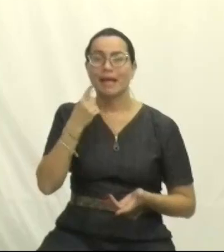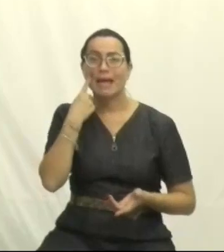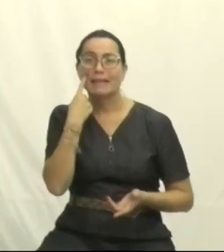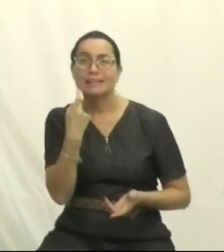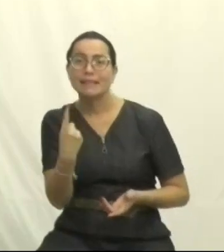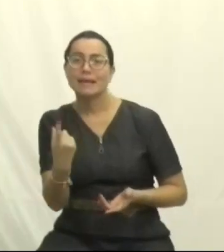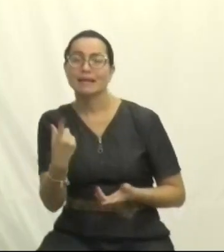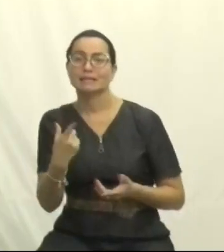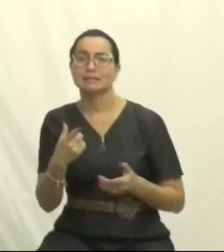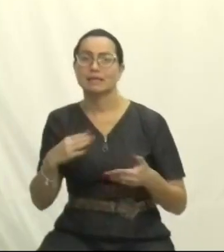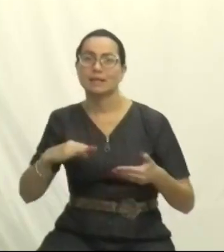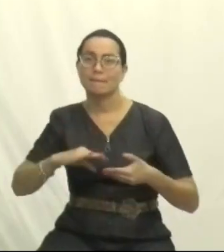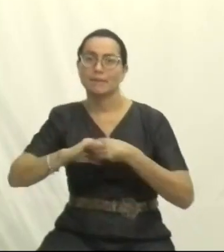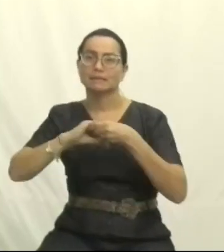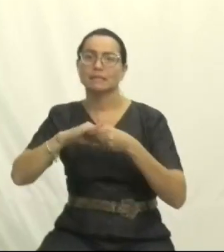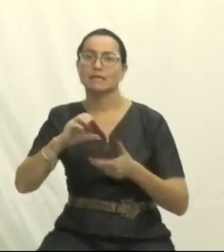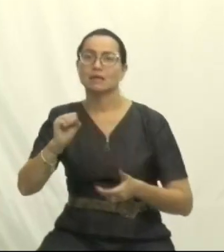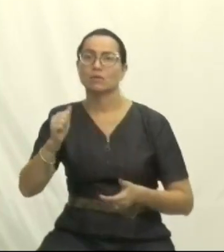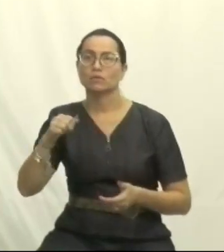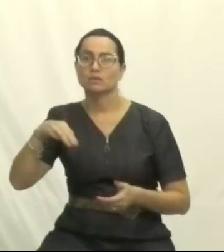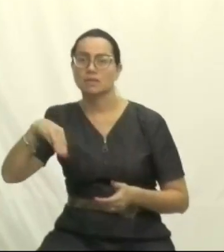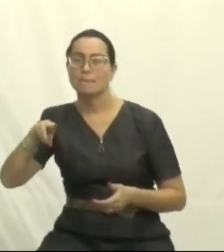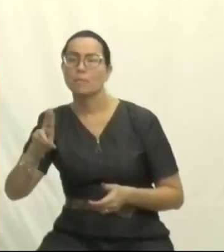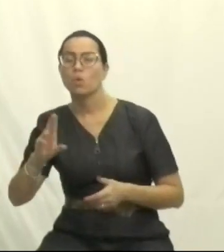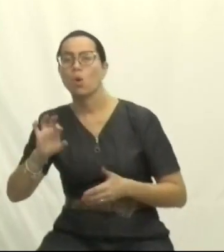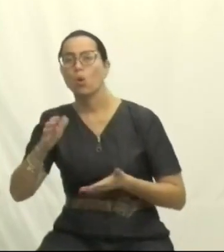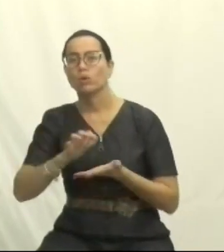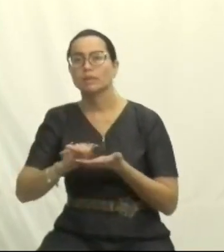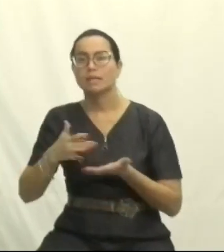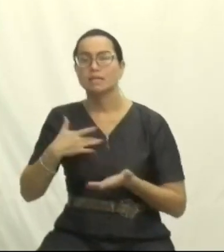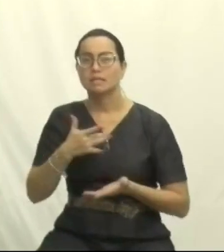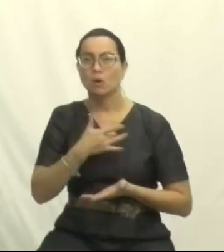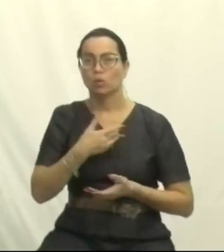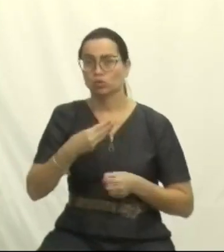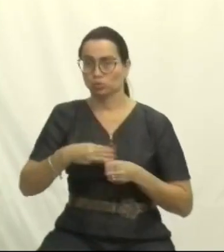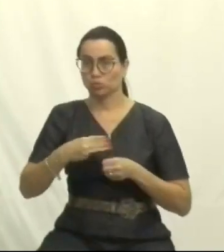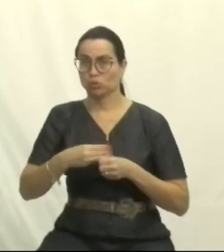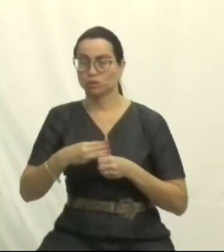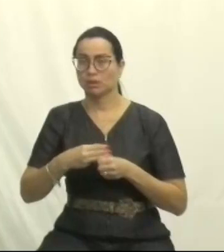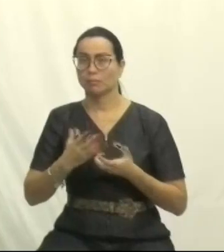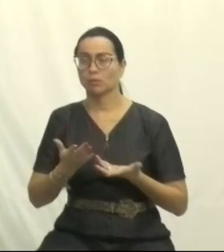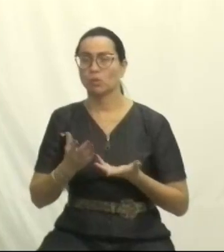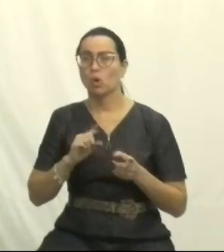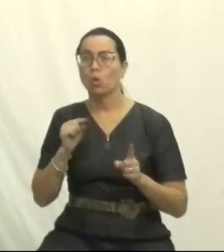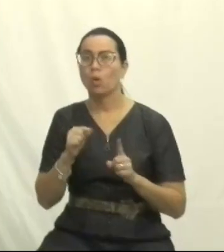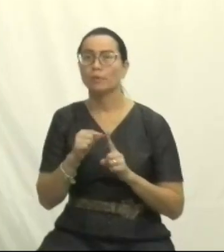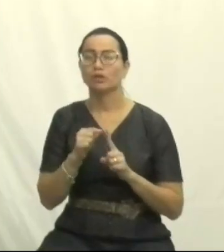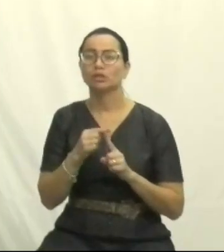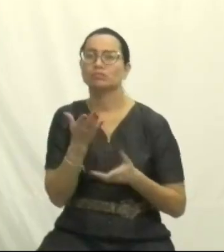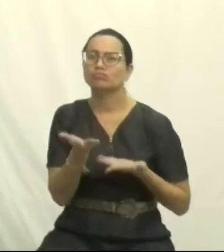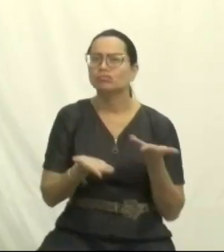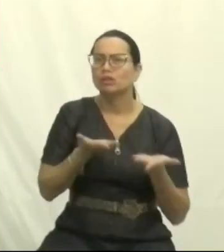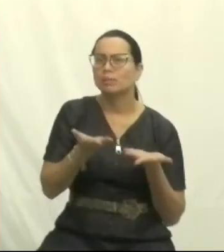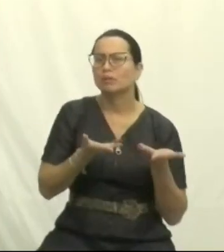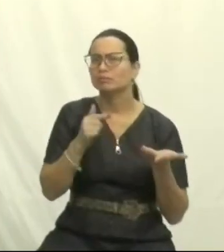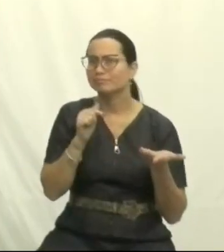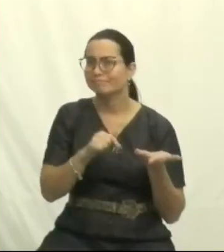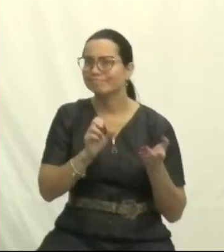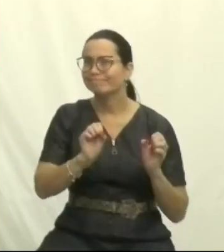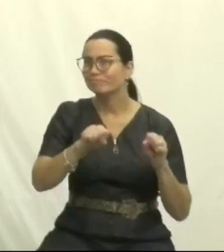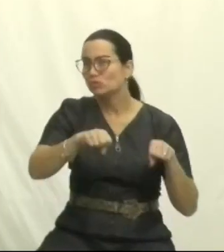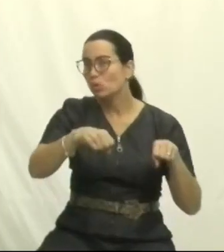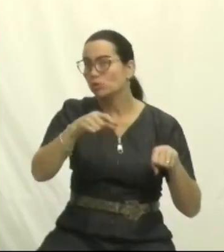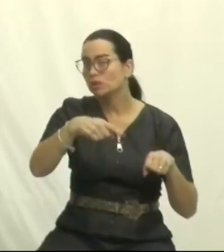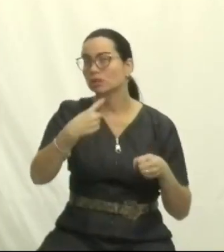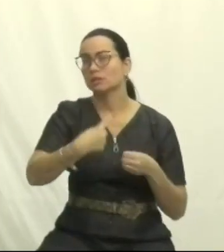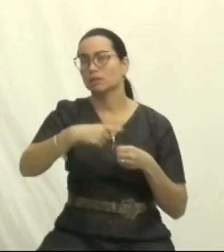com o SAMU ou com a Secretaria de Saúde do município para colocar um atendimento, adotar um atendimento desse aqui em Criciúma.